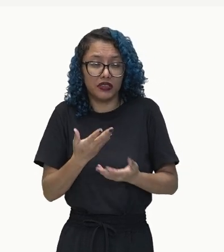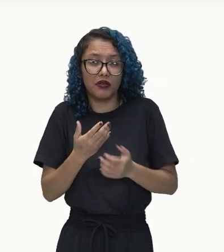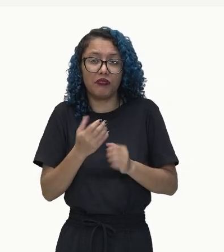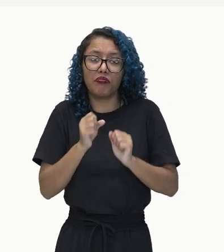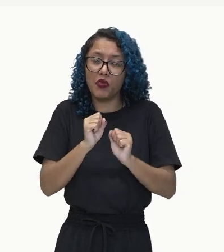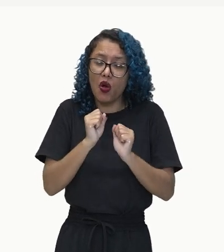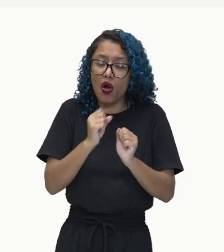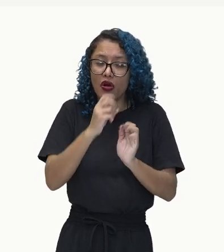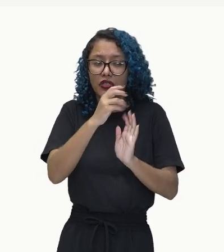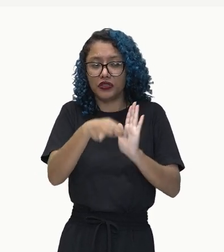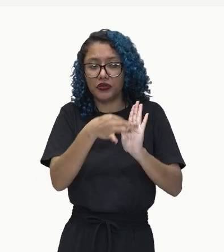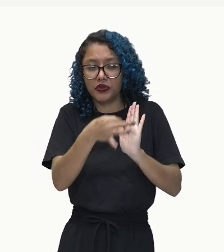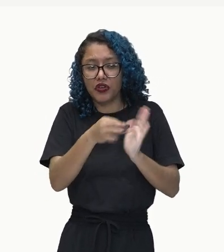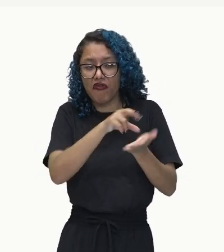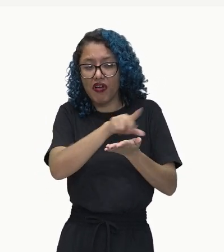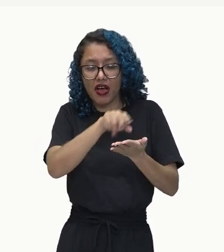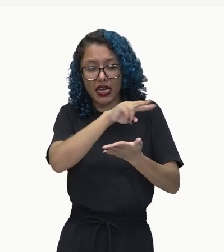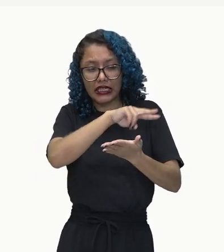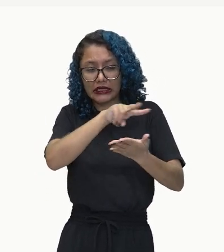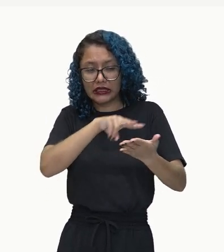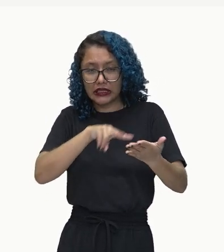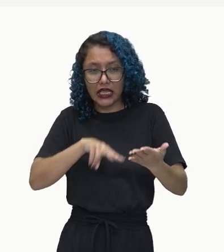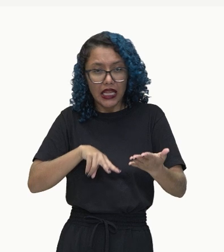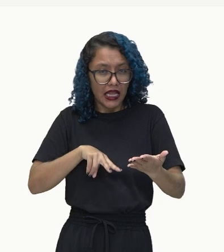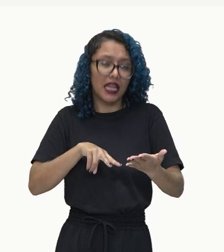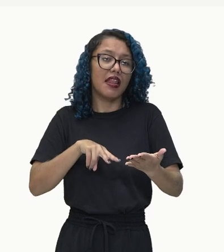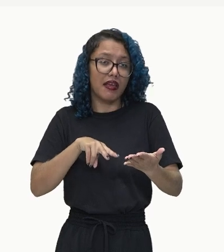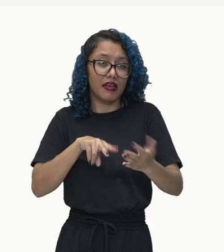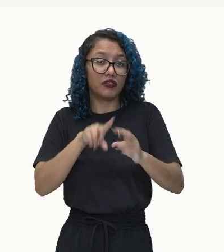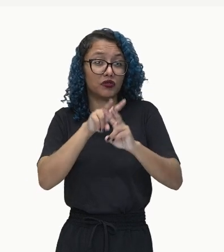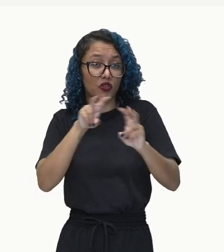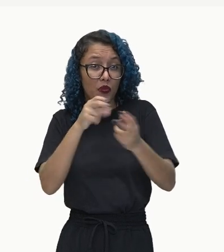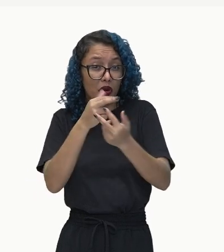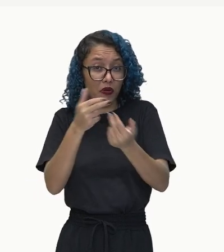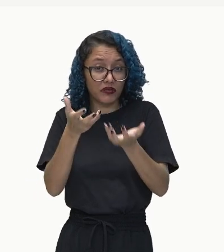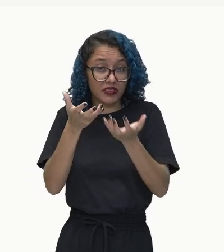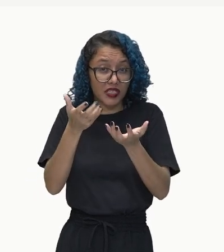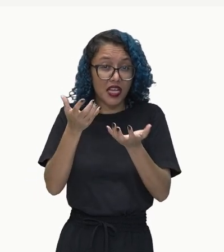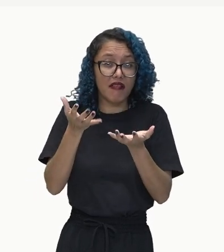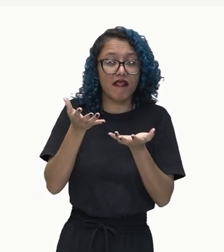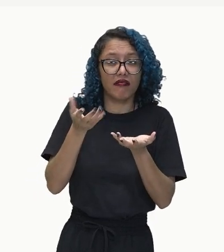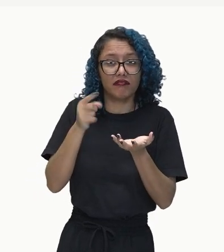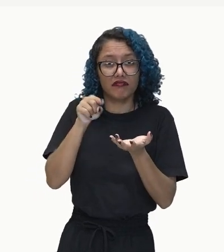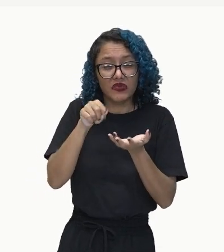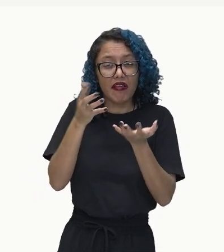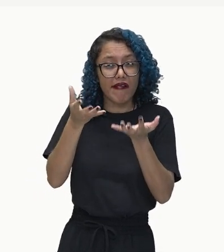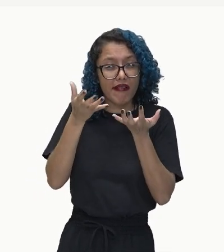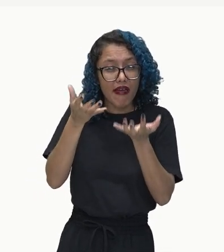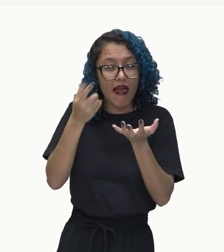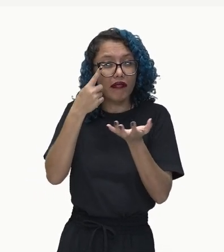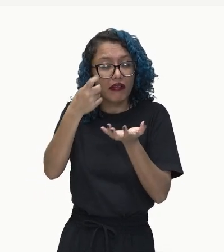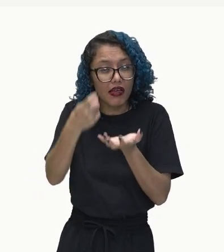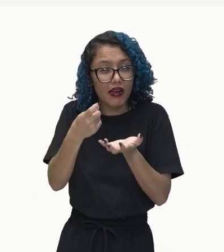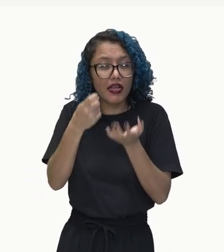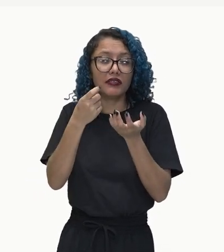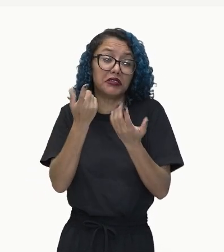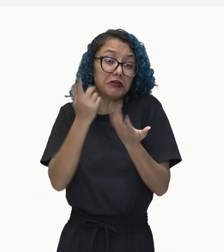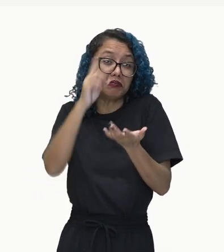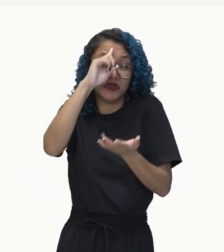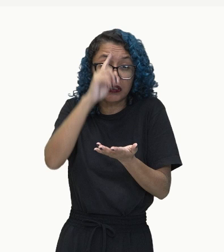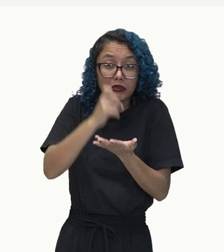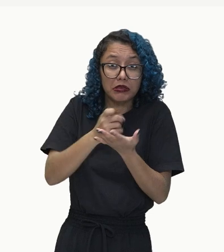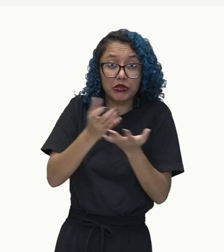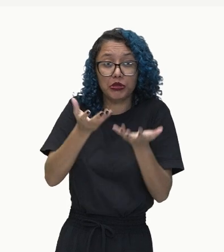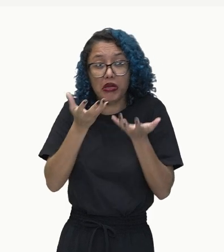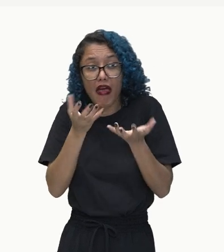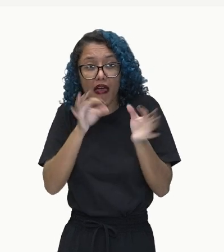várias resenhas sobre esse produto cultural e toma a sua própria a sua própria decisão de assistir ou não,